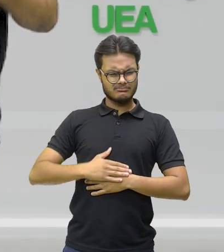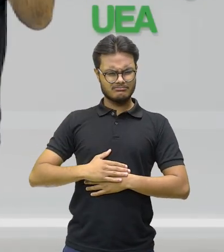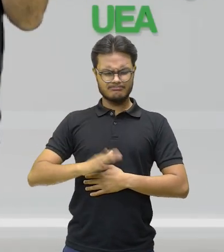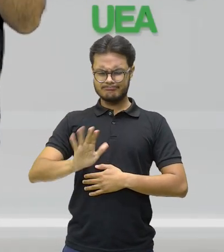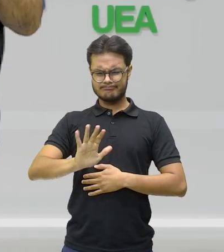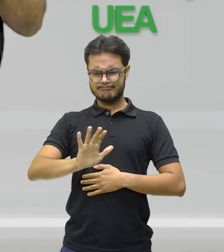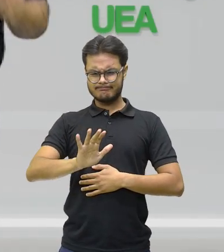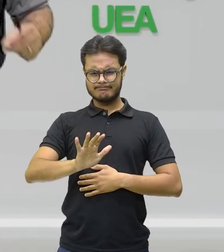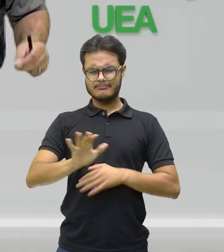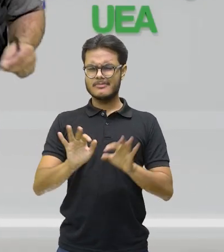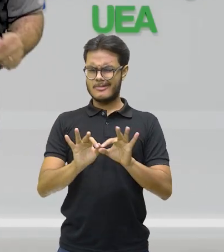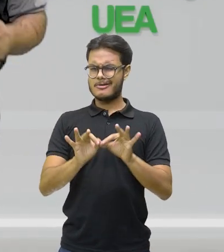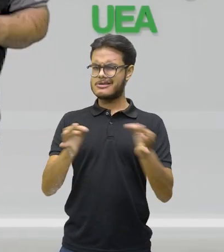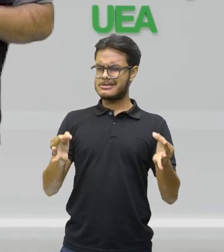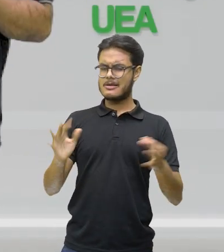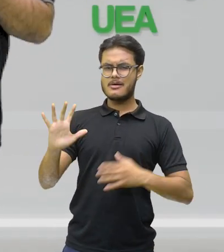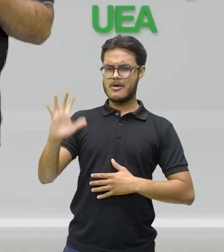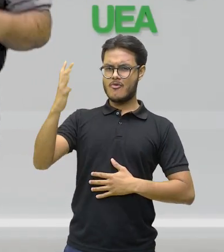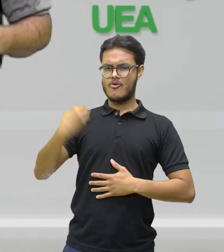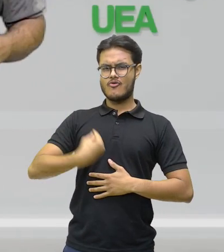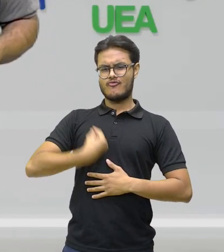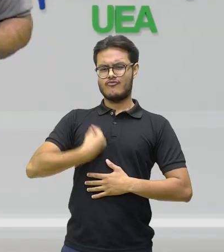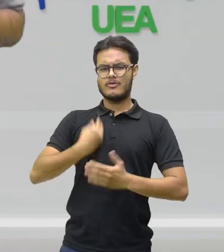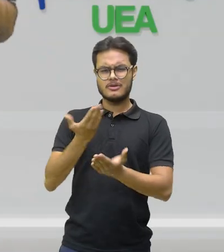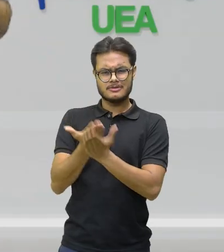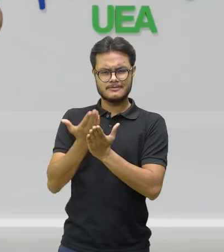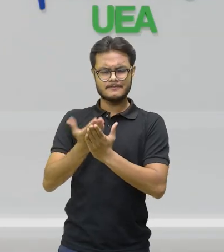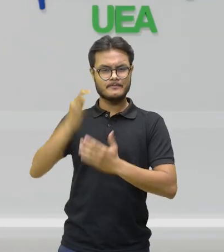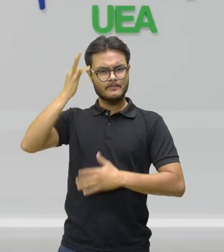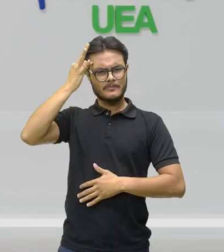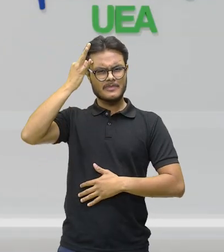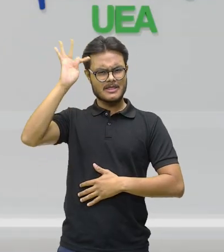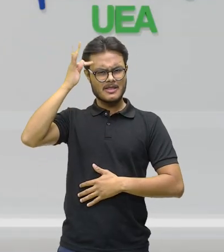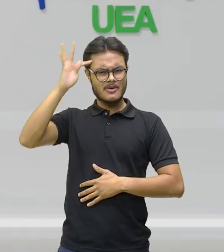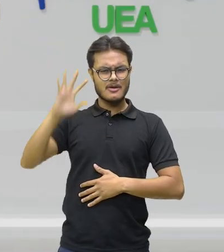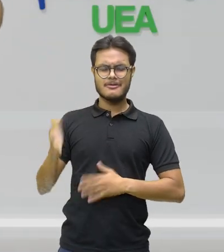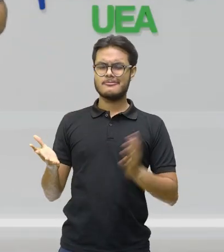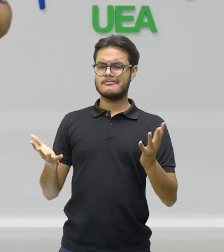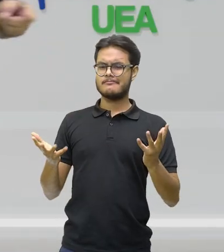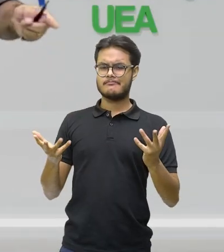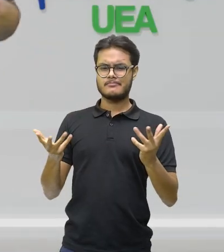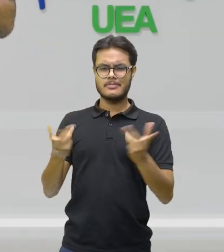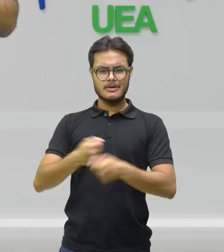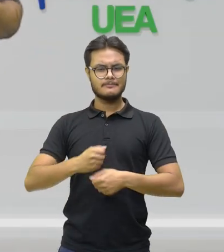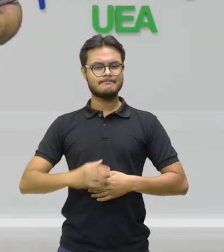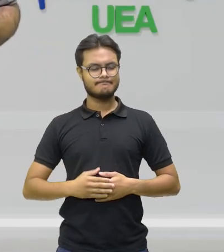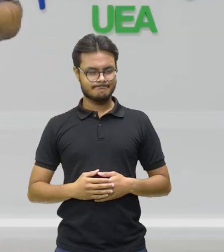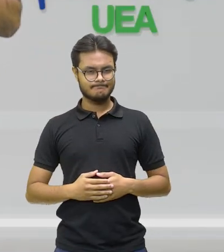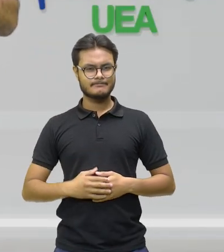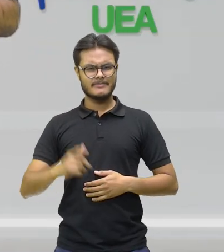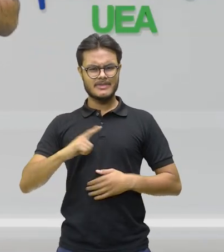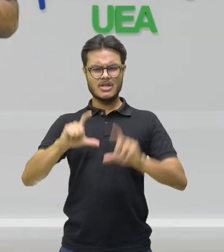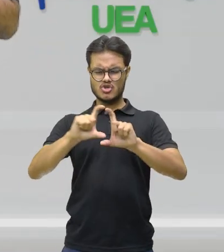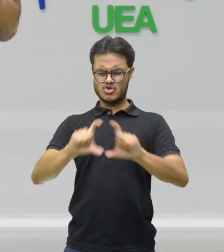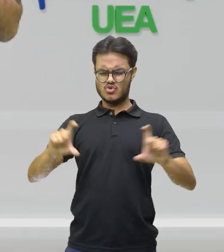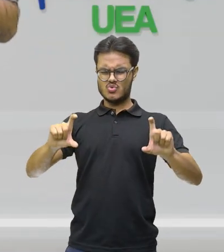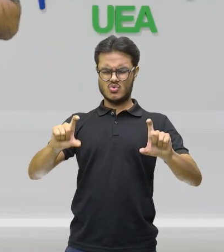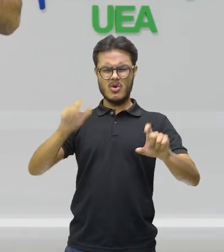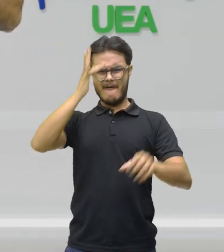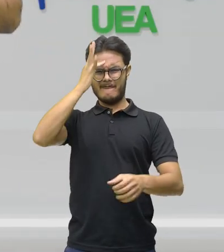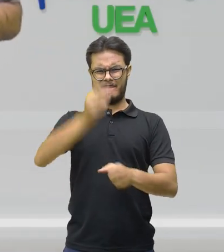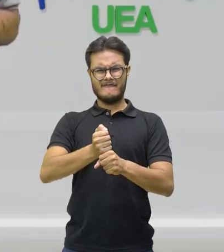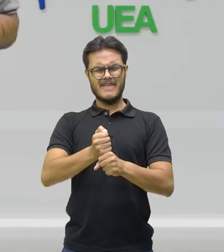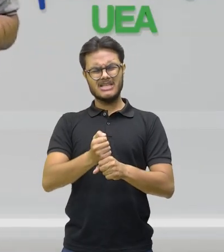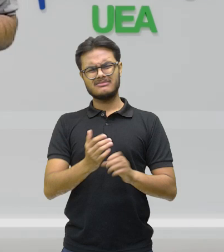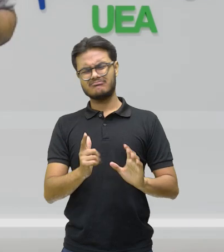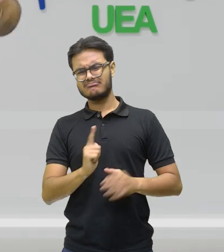Nada, é muito tranquilo de se estudar, porque você tem uma teoria muito grande para ela, correto? Ah, professor, tem muita equação? Cara, se você for parar um